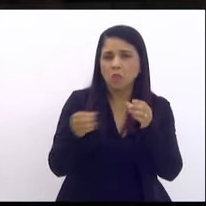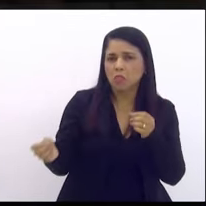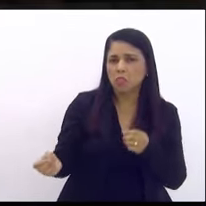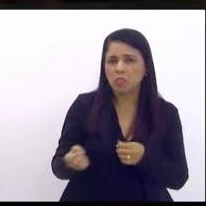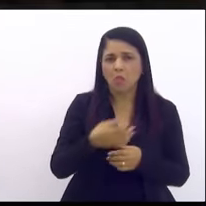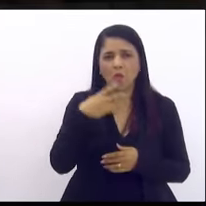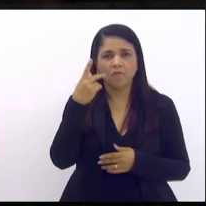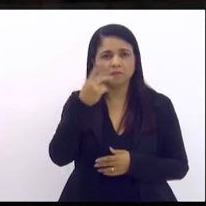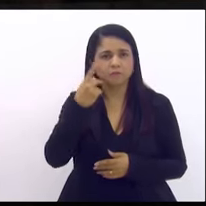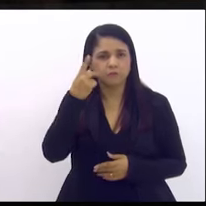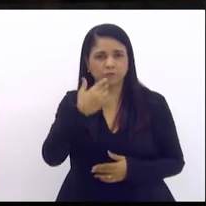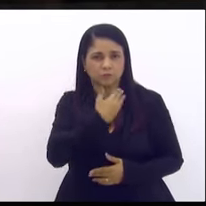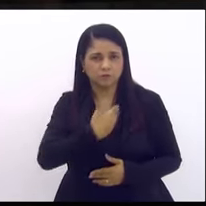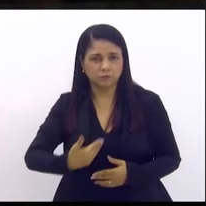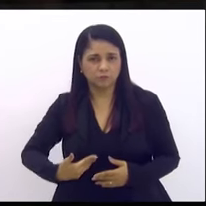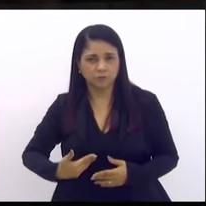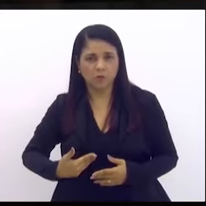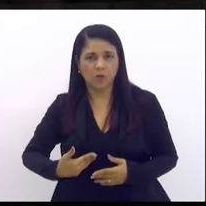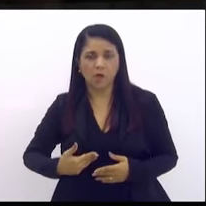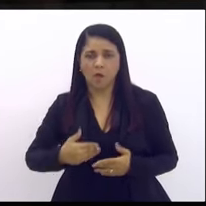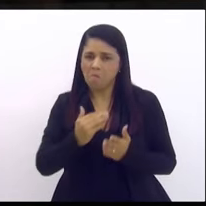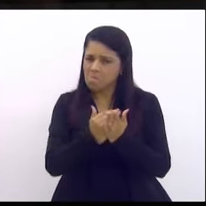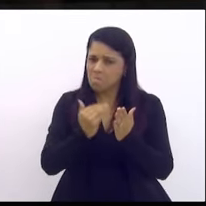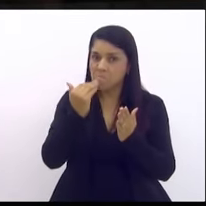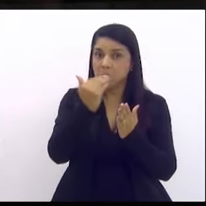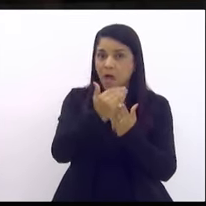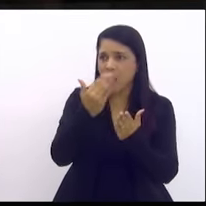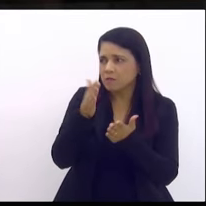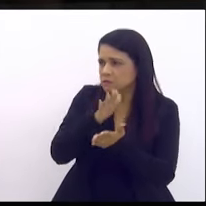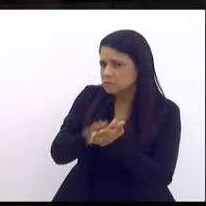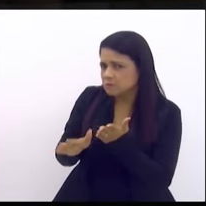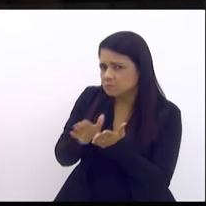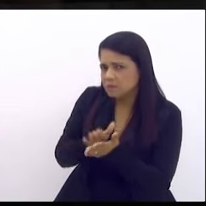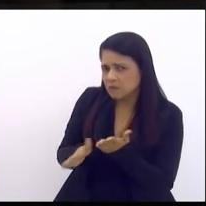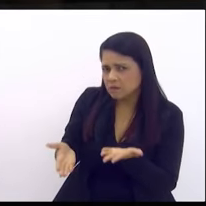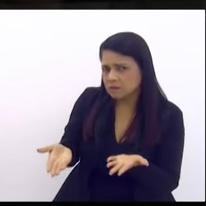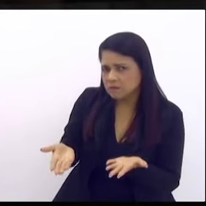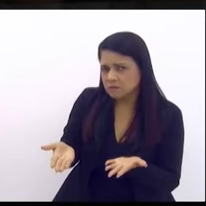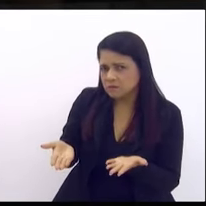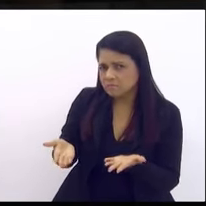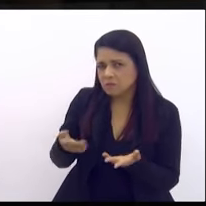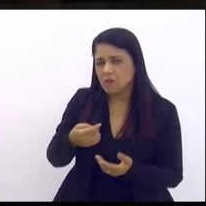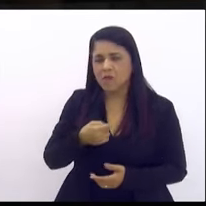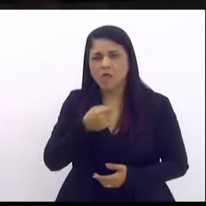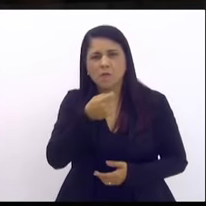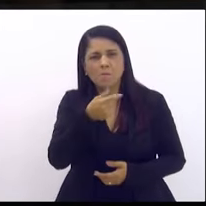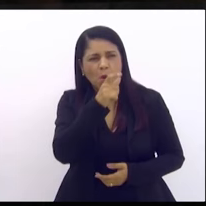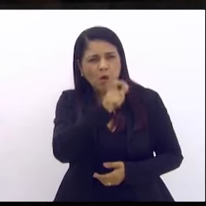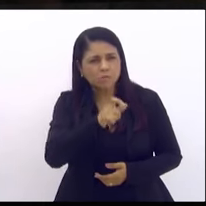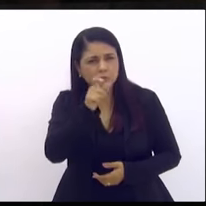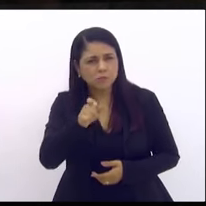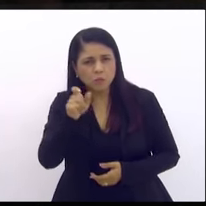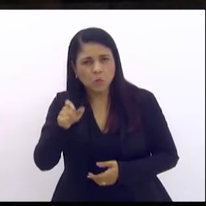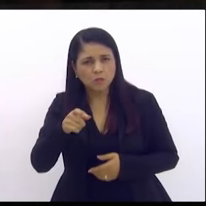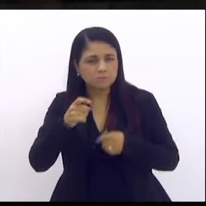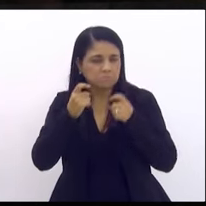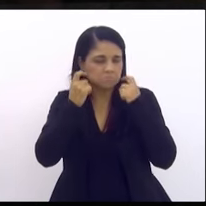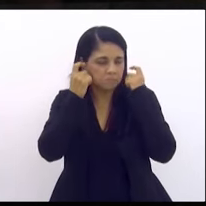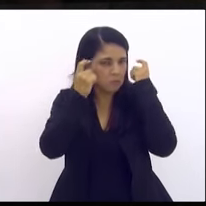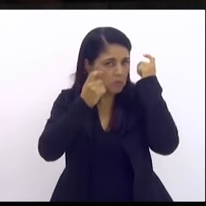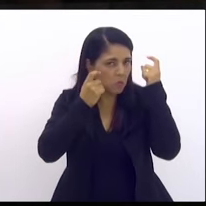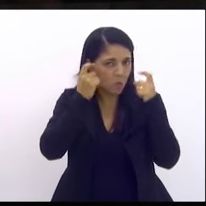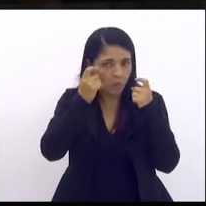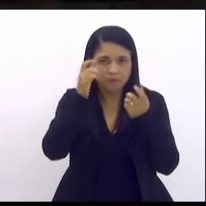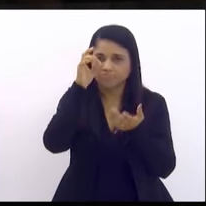públicas aumentos de despesas e muito pouca gente preocupada